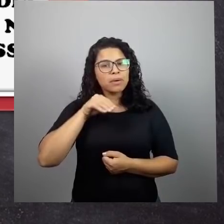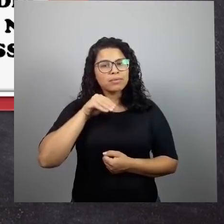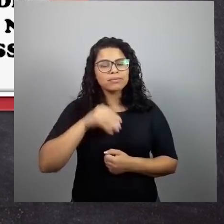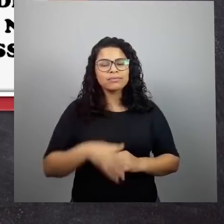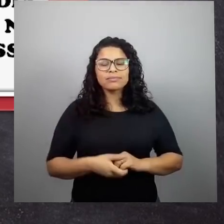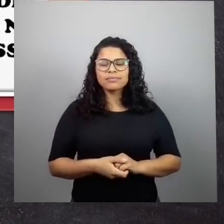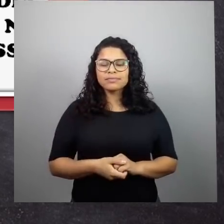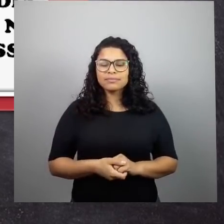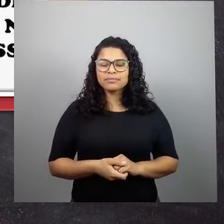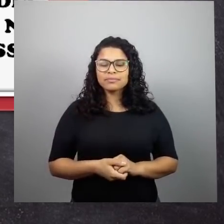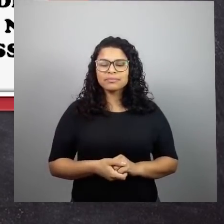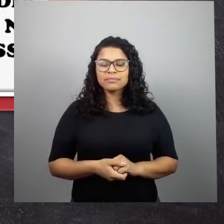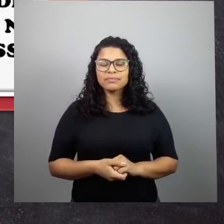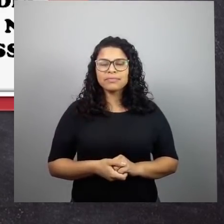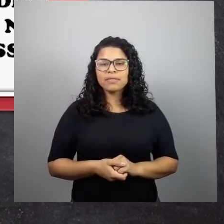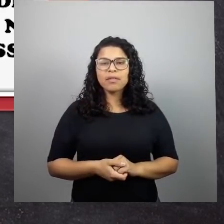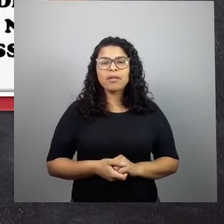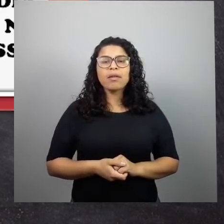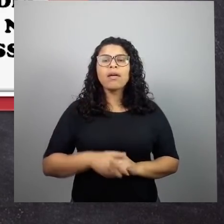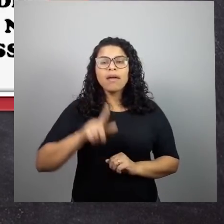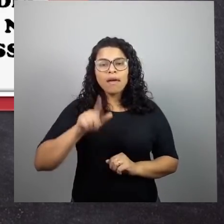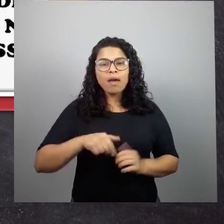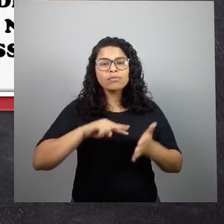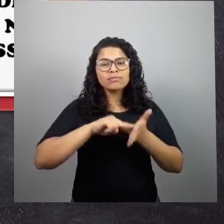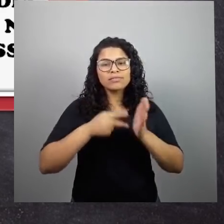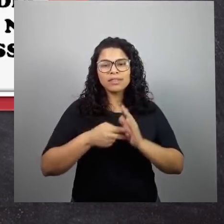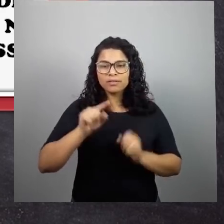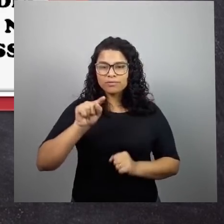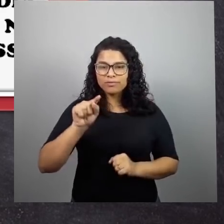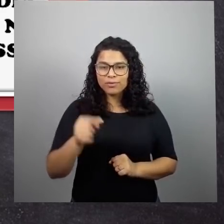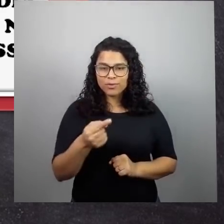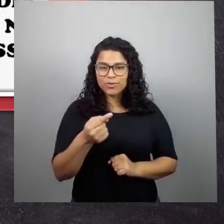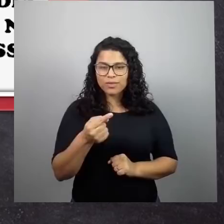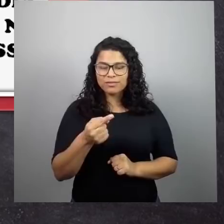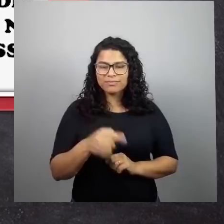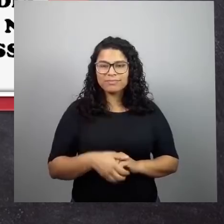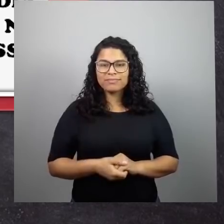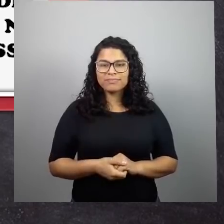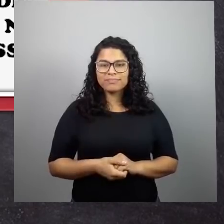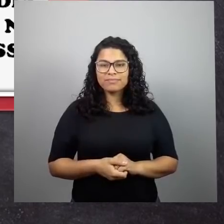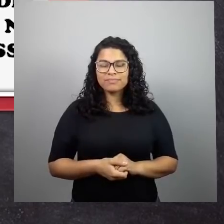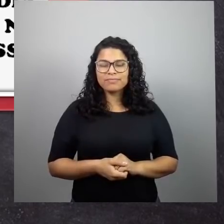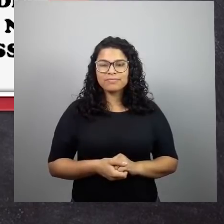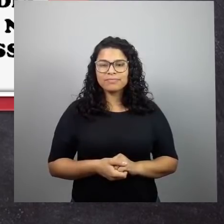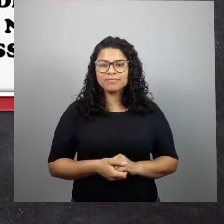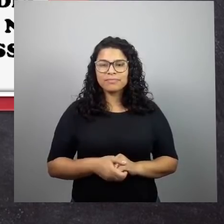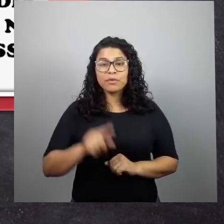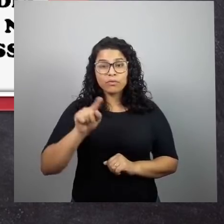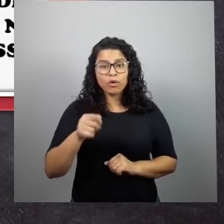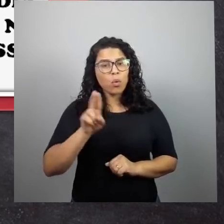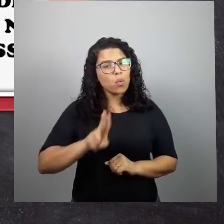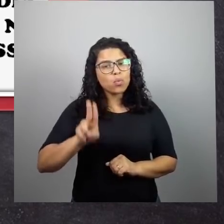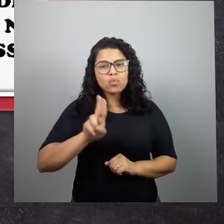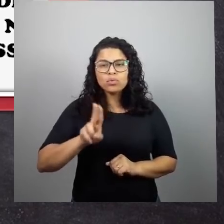Esse é o efeito da vírgula. Isso é o que a vírgula é usada para